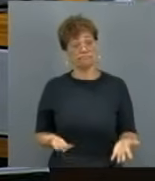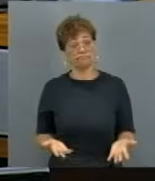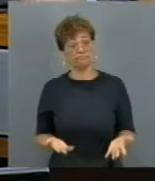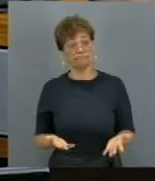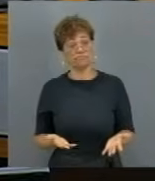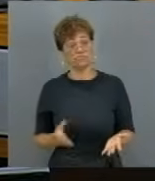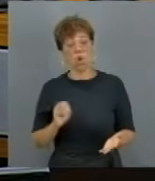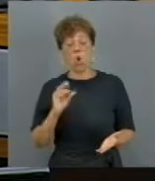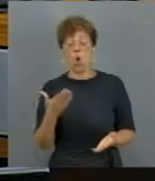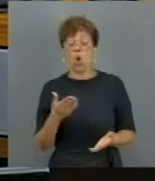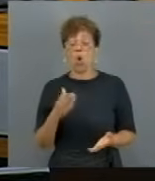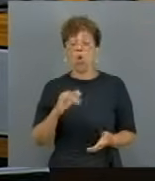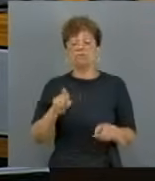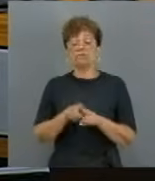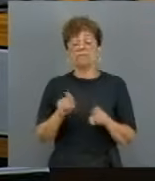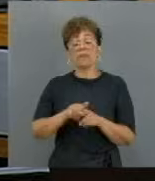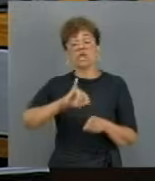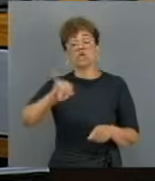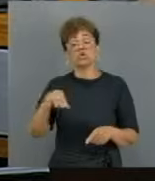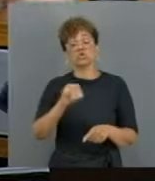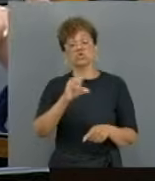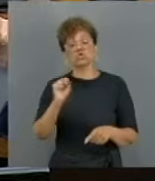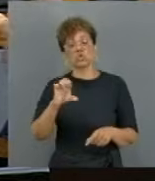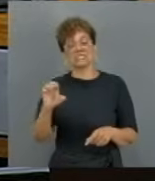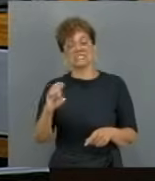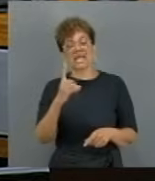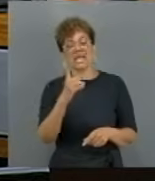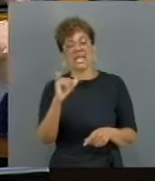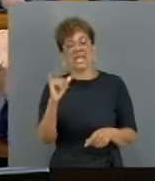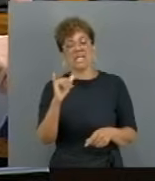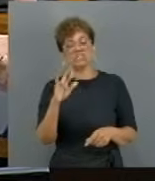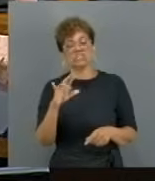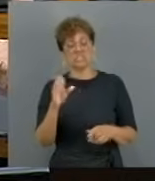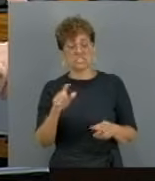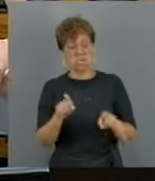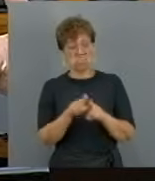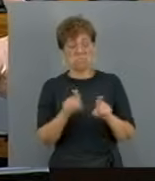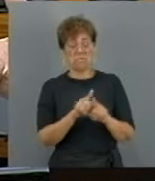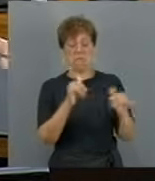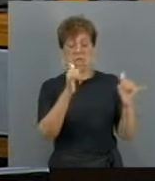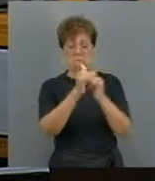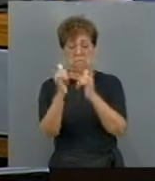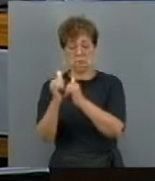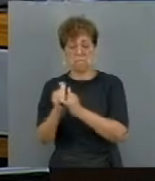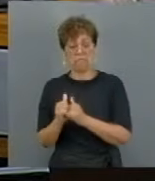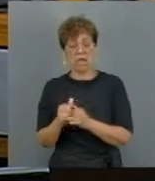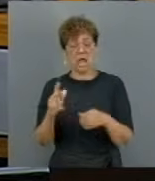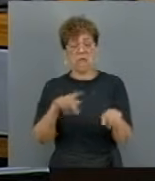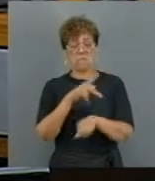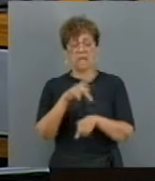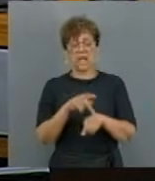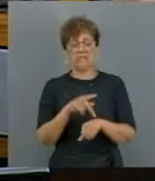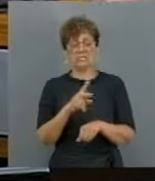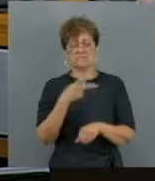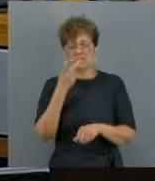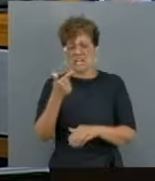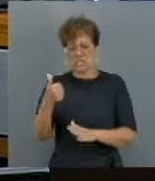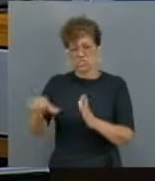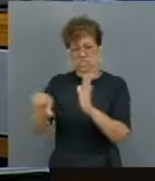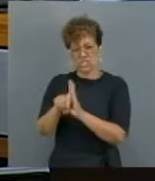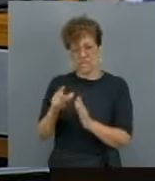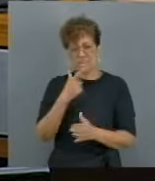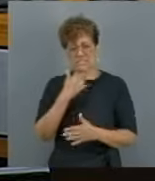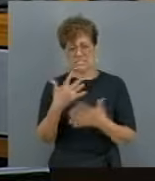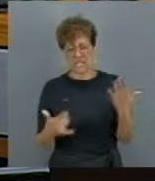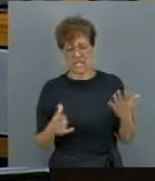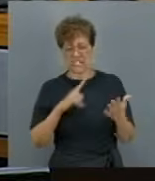Ou José Dirceu não foi anistiado. E tantos outros no processo de reconciliação desse país. Estamos falando de crime de sangue, de pessoas que estavam com a